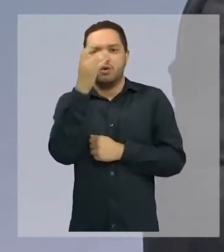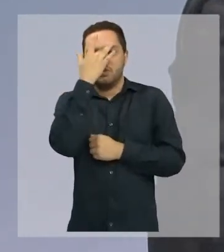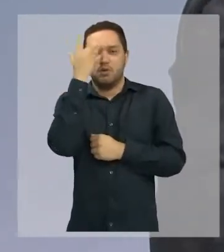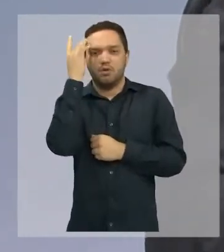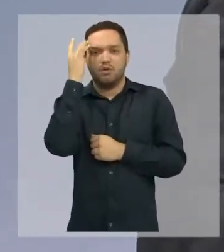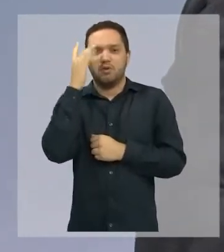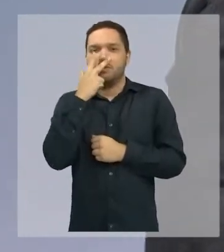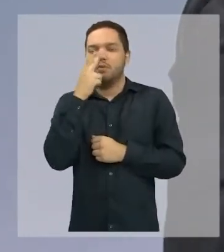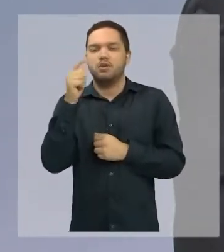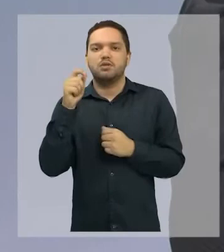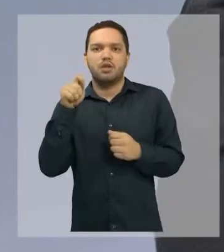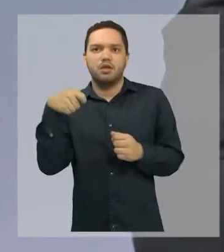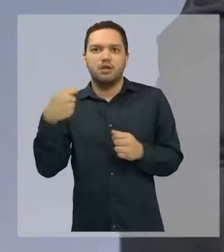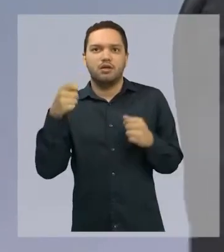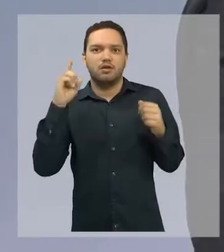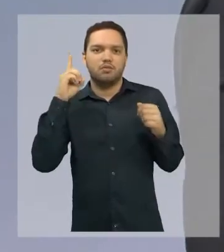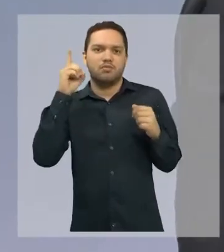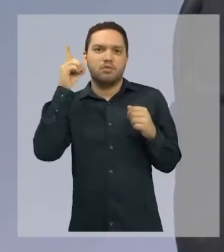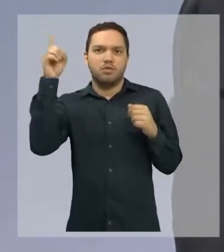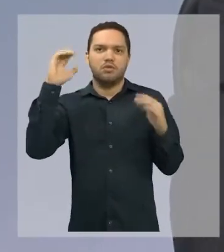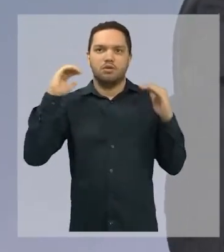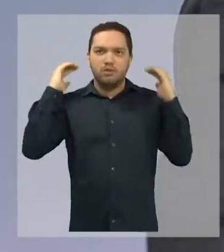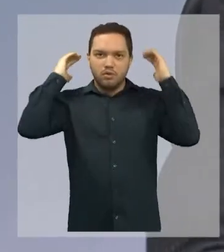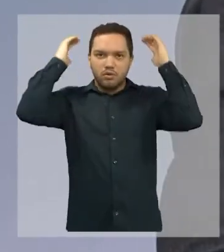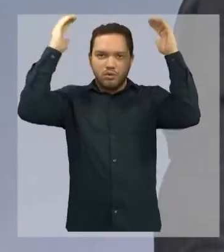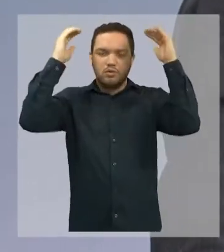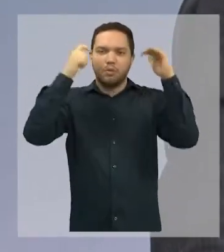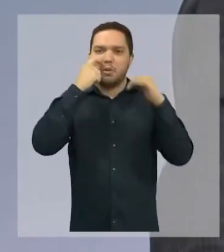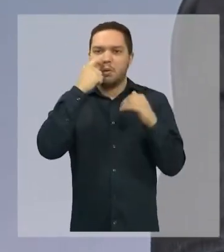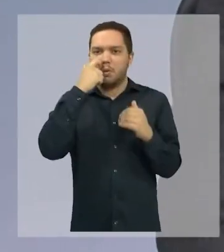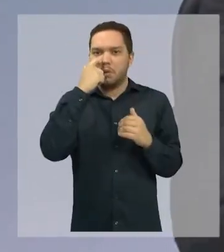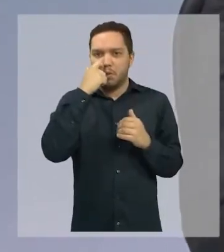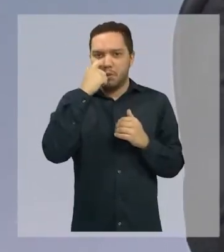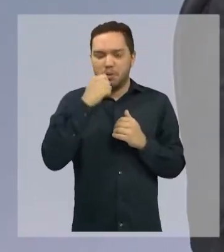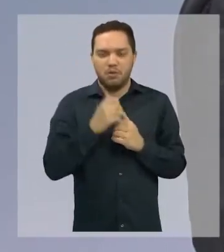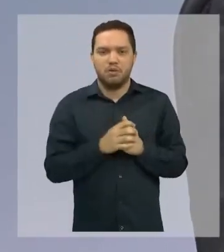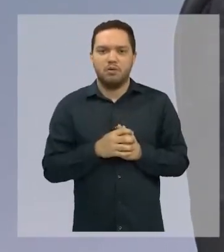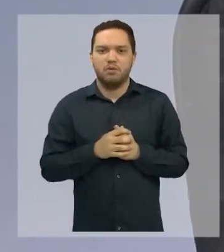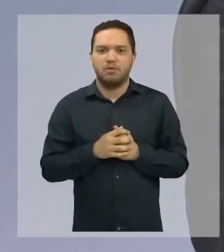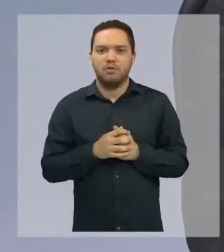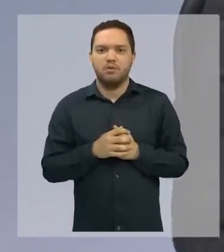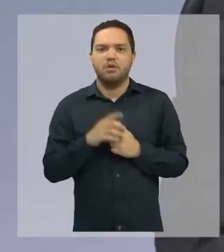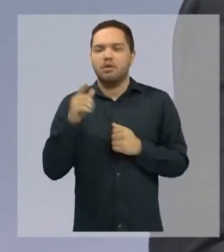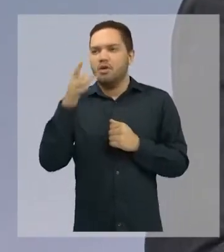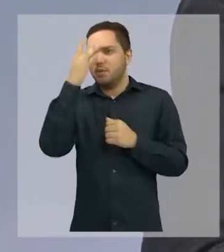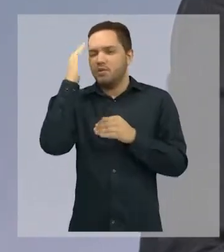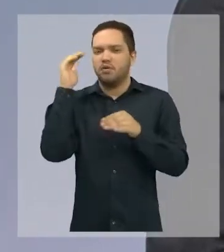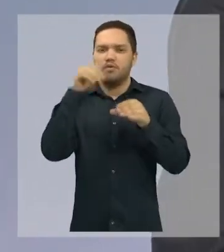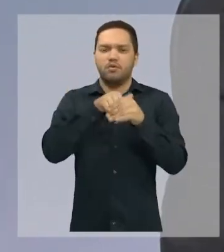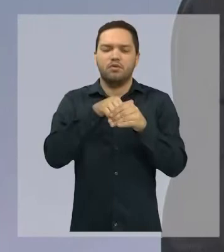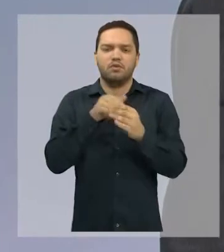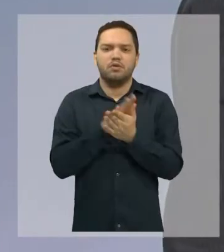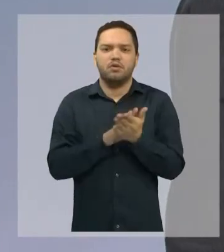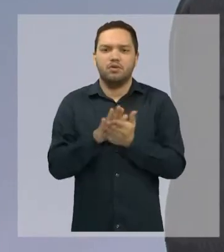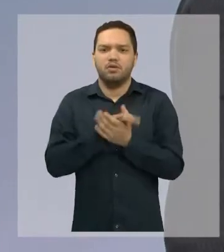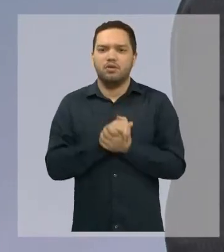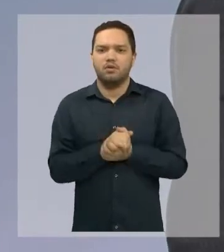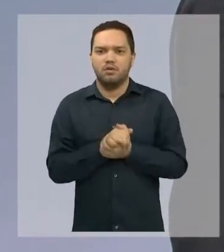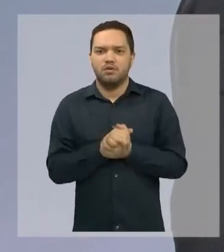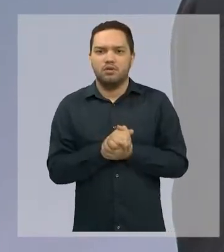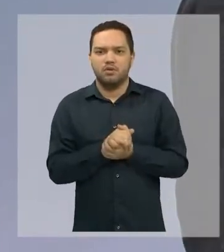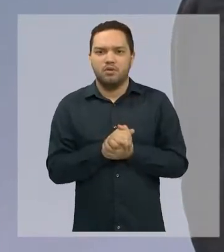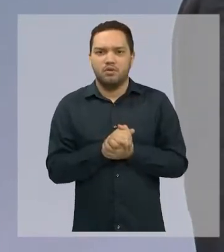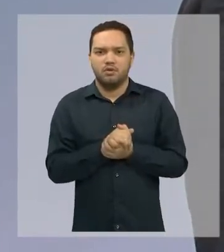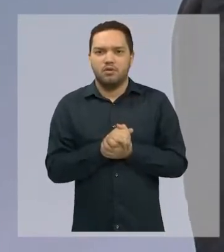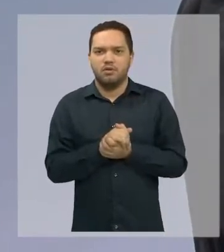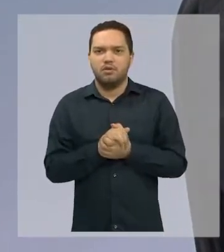vivem como Deus. Eles afrontam a opinião de 200 milhões de pessoas sem ter um voto. Até a forma de... Por exemplo, você chama